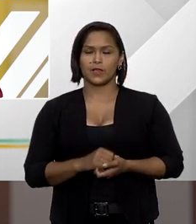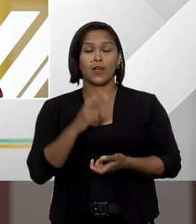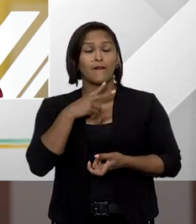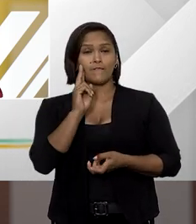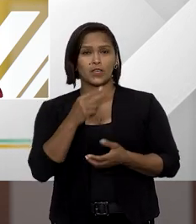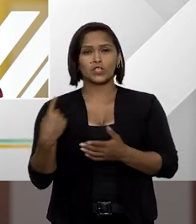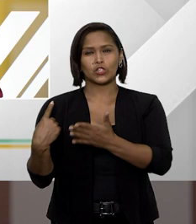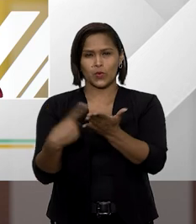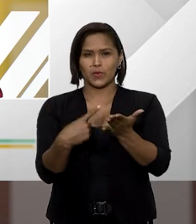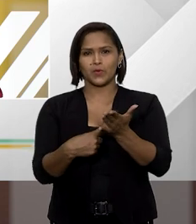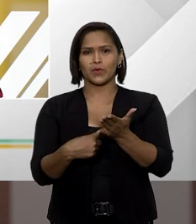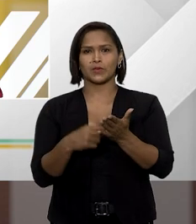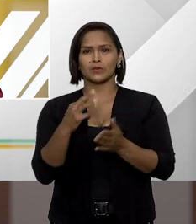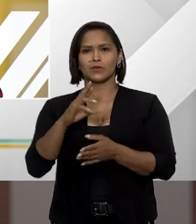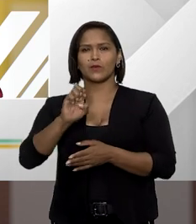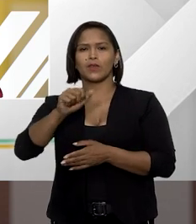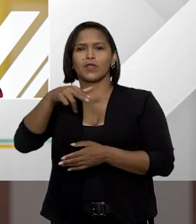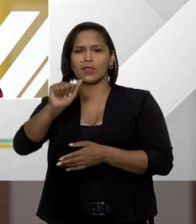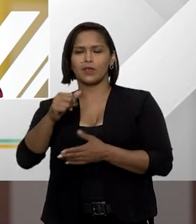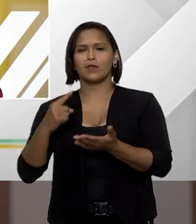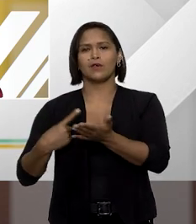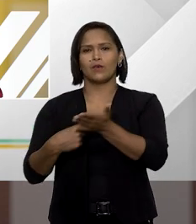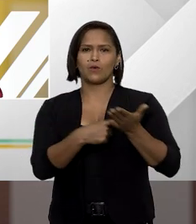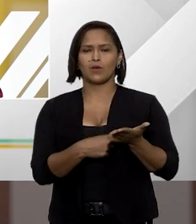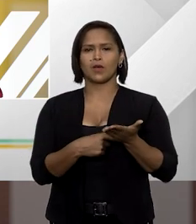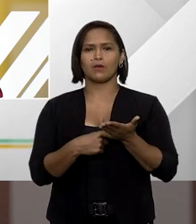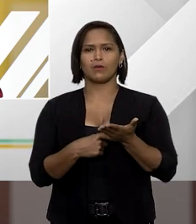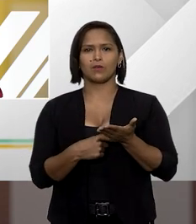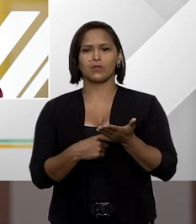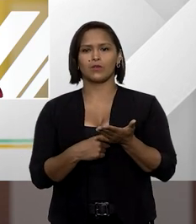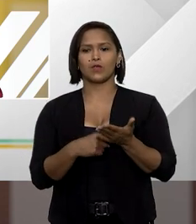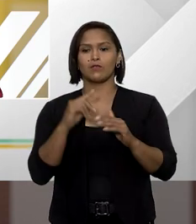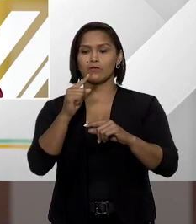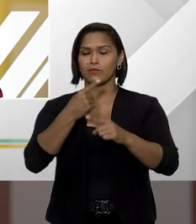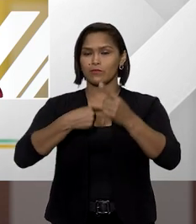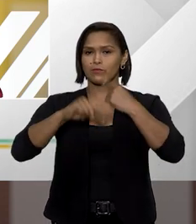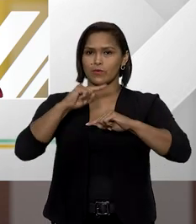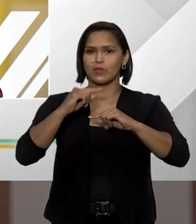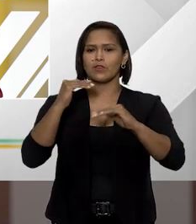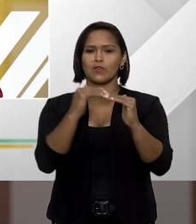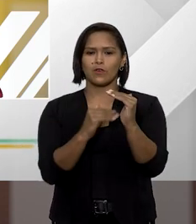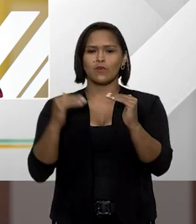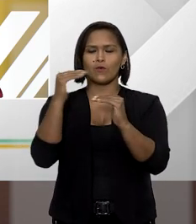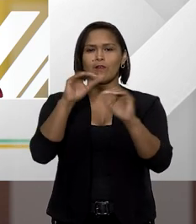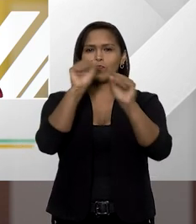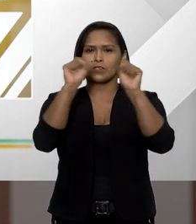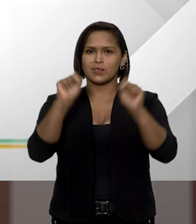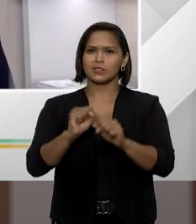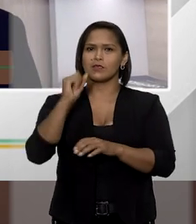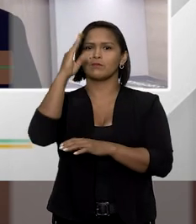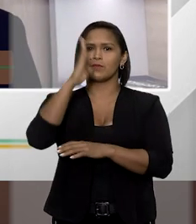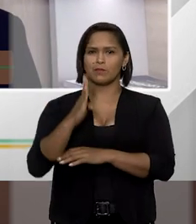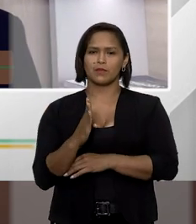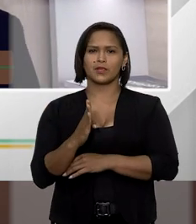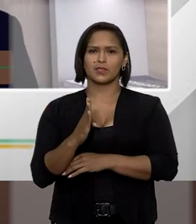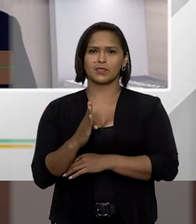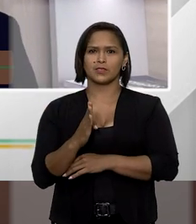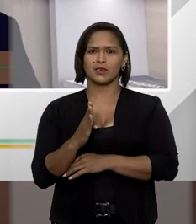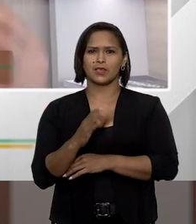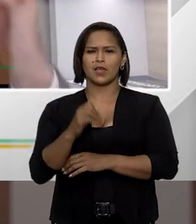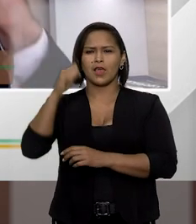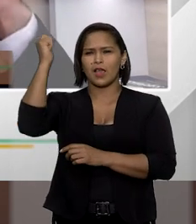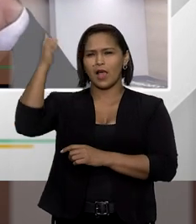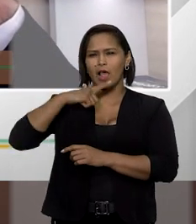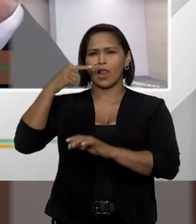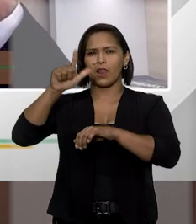Veja, eu concordo com o René. O acordo de leniência foi um avanço na sistemática brasileira à